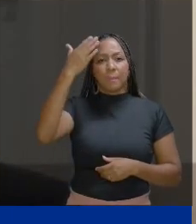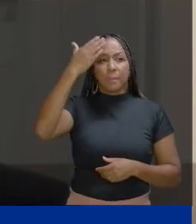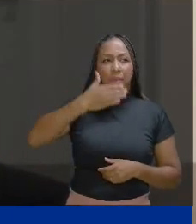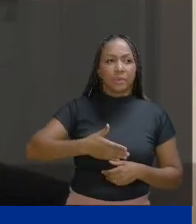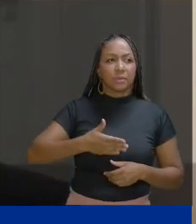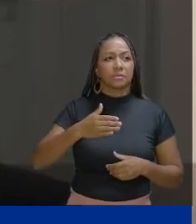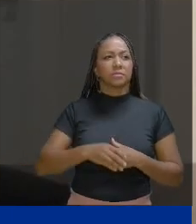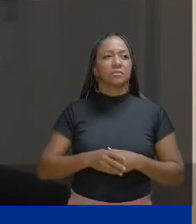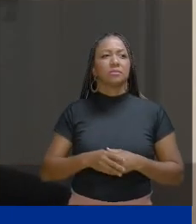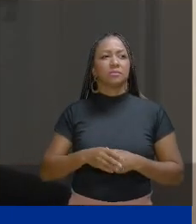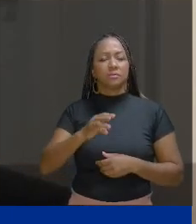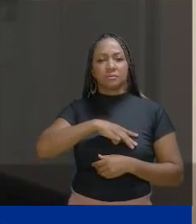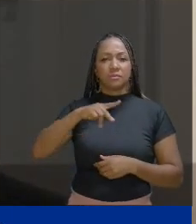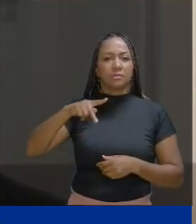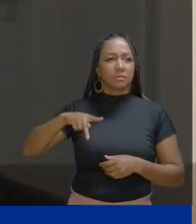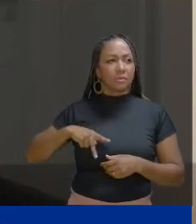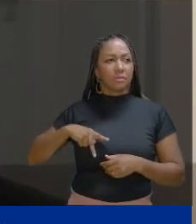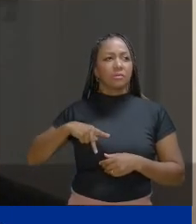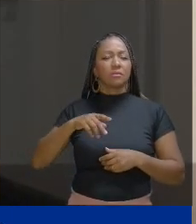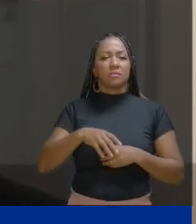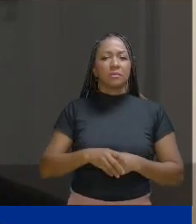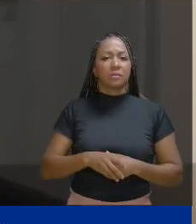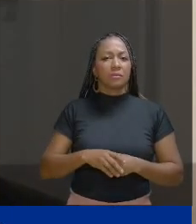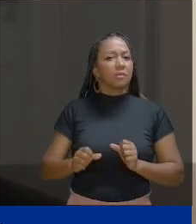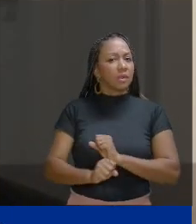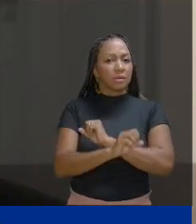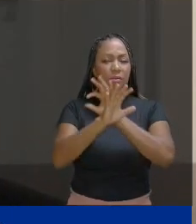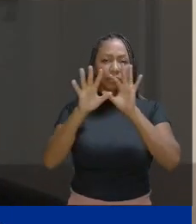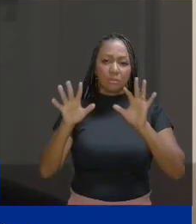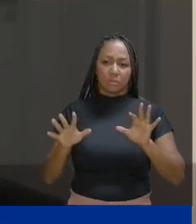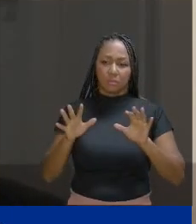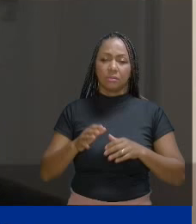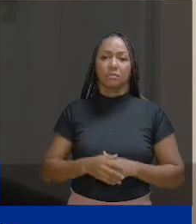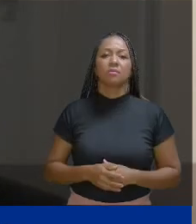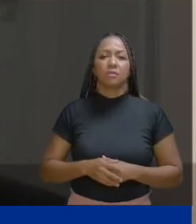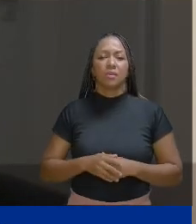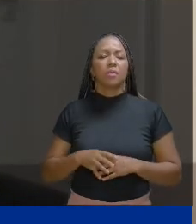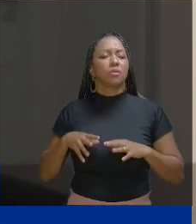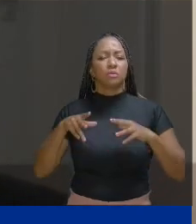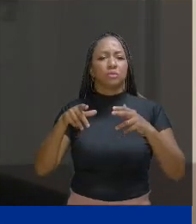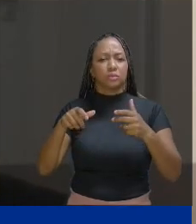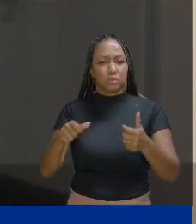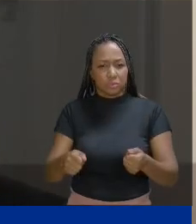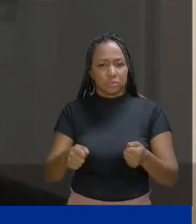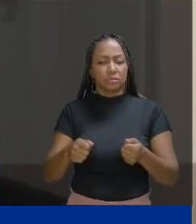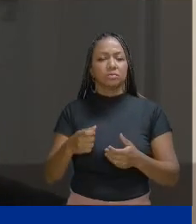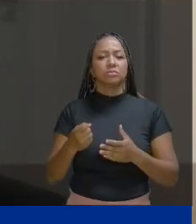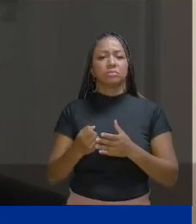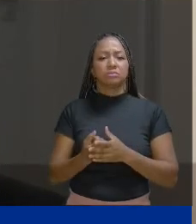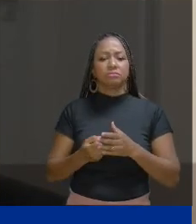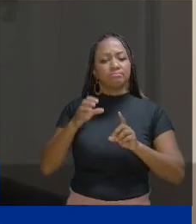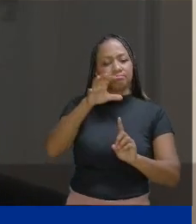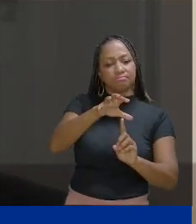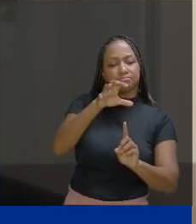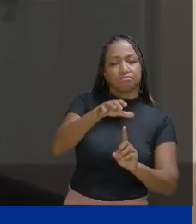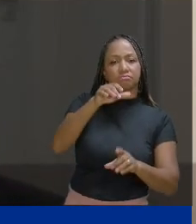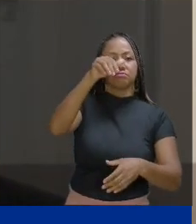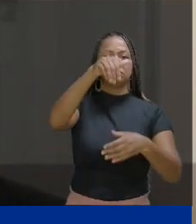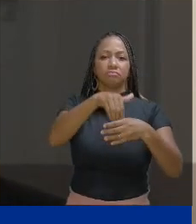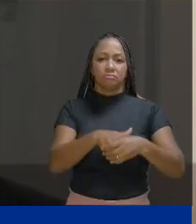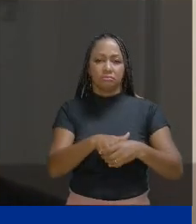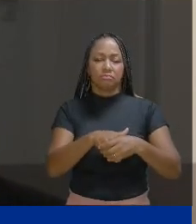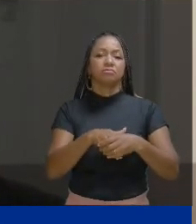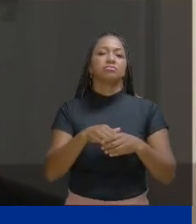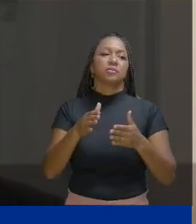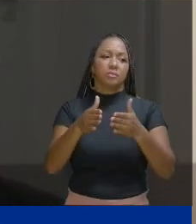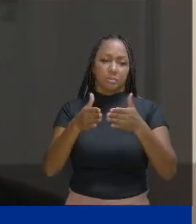segundo o MP, seria que se falava abertamente sobre isso. Com todas as vênias, a compra de votos se estabelece e